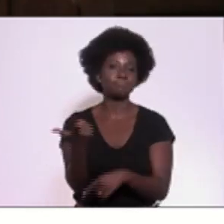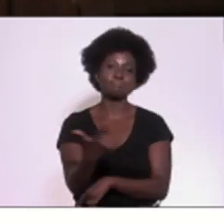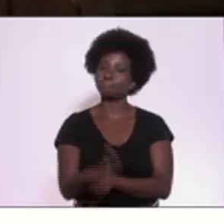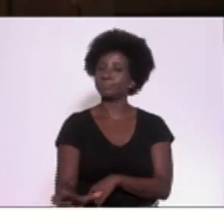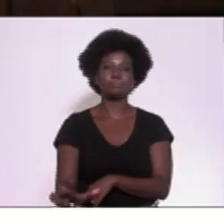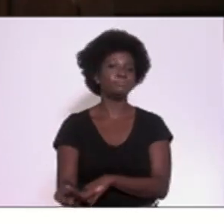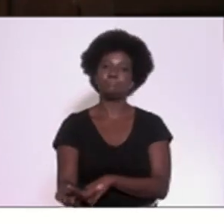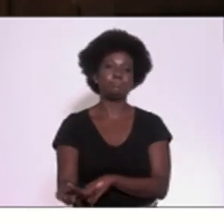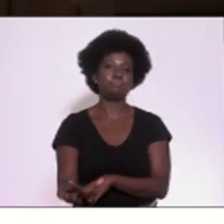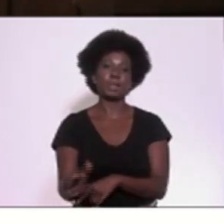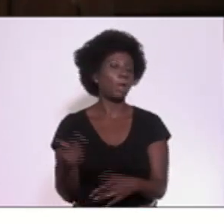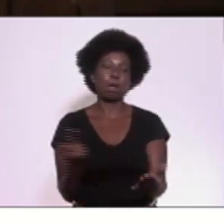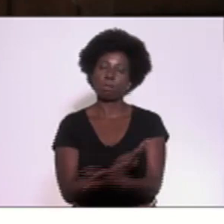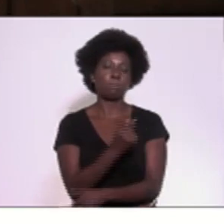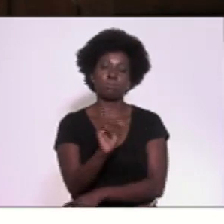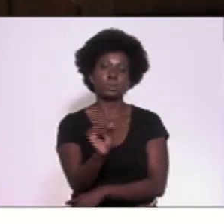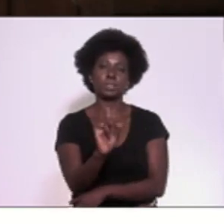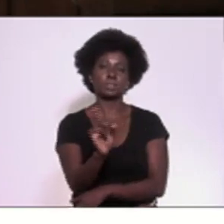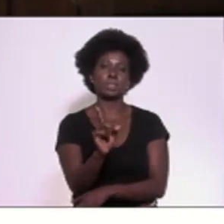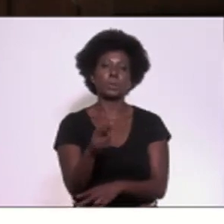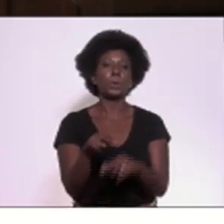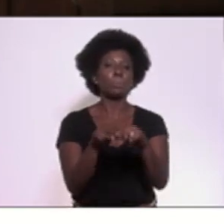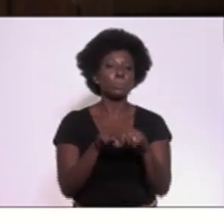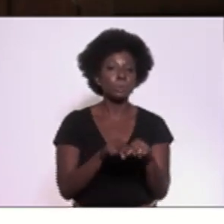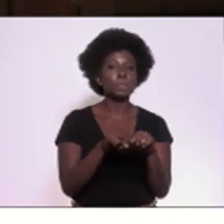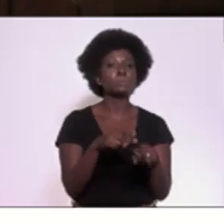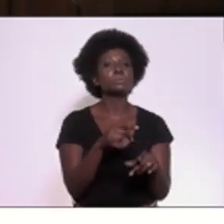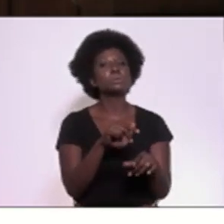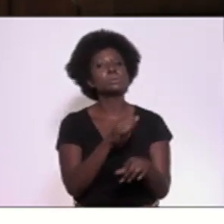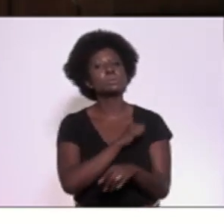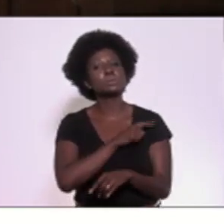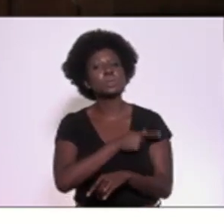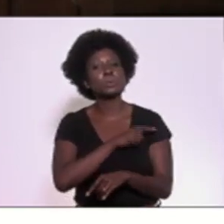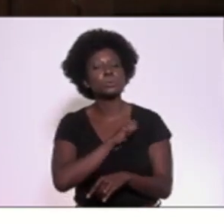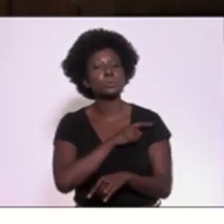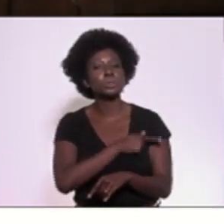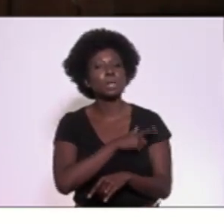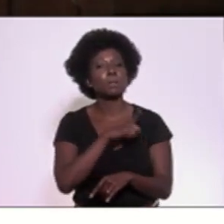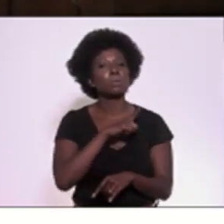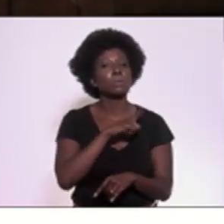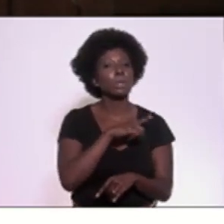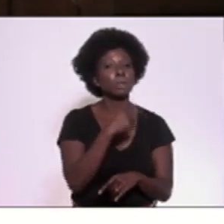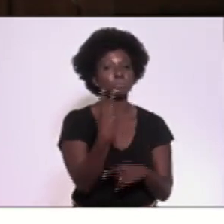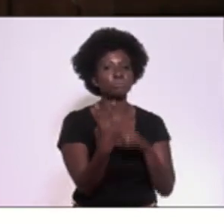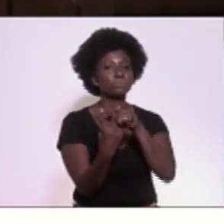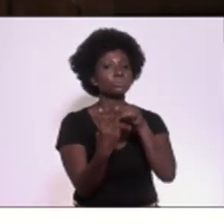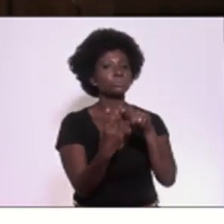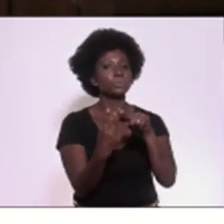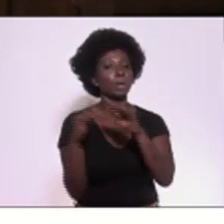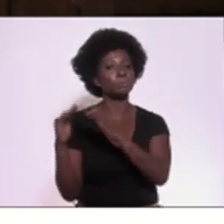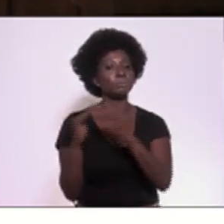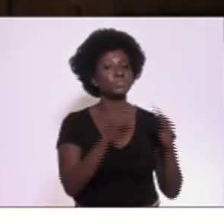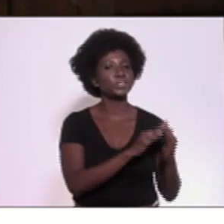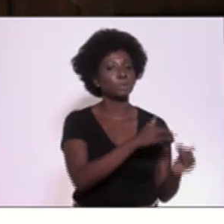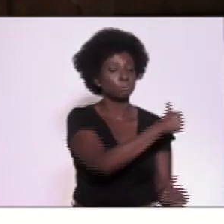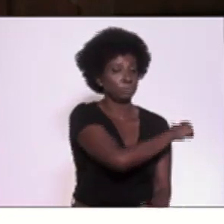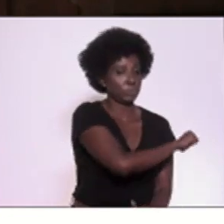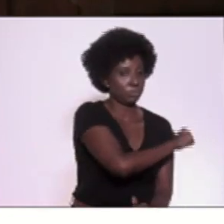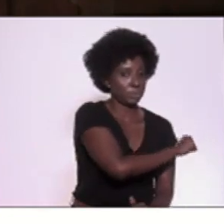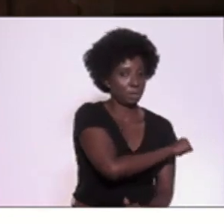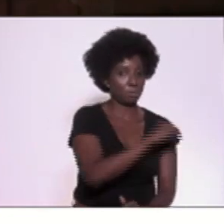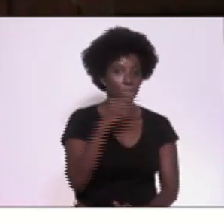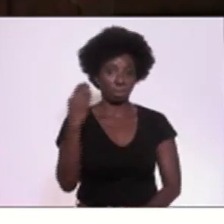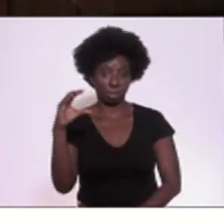Gonçalo tem um desafio de ser vizinha de duas capitais. A capital do Rio de Janeiro, a sua cidade, e Niterói, que